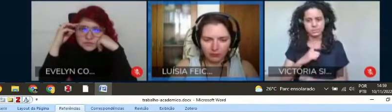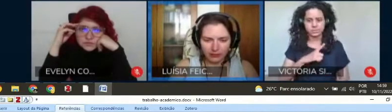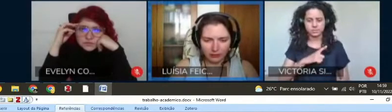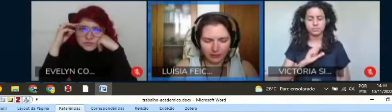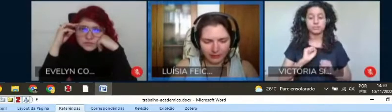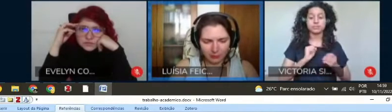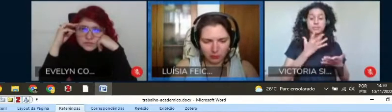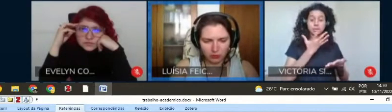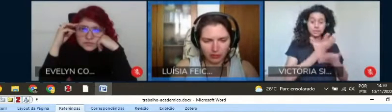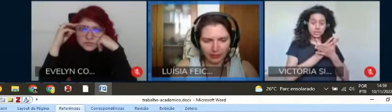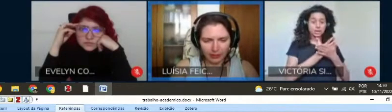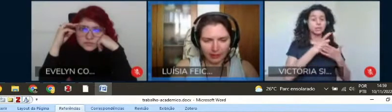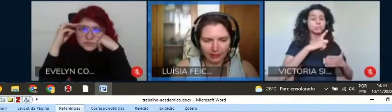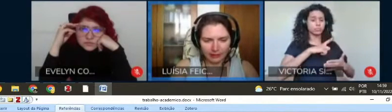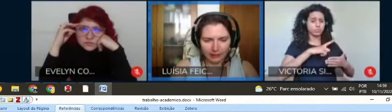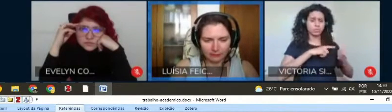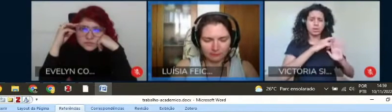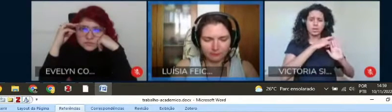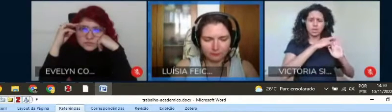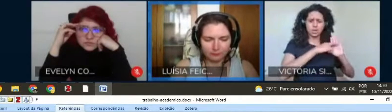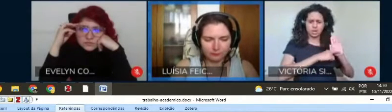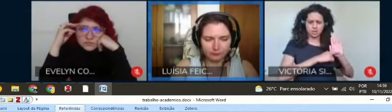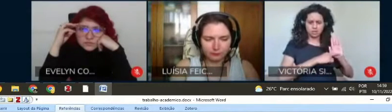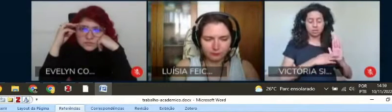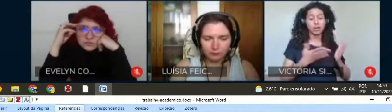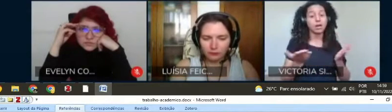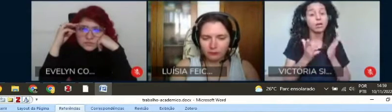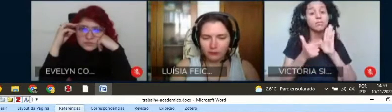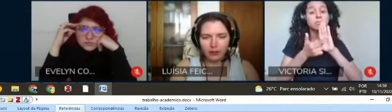Então, aqui eu vou fazer um exemplo de alínea.